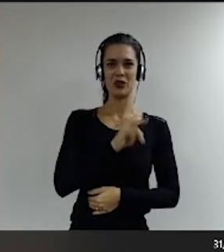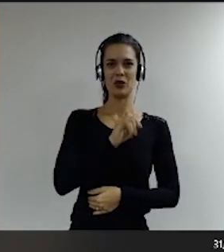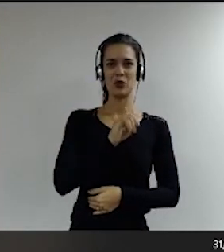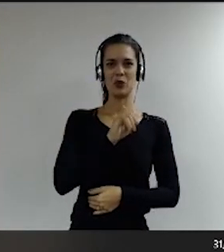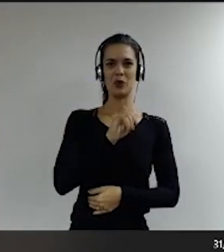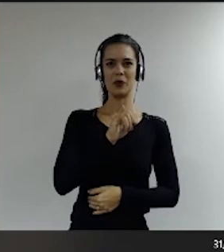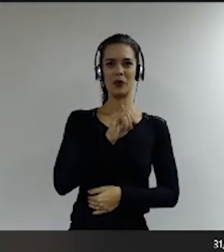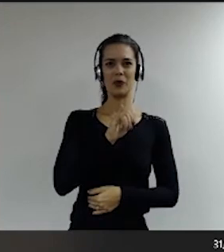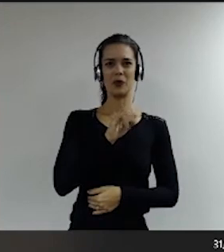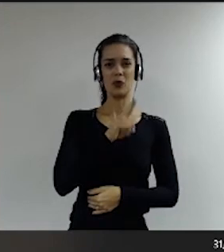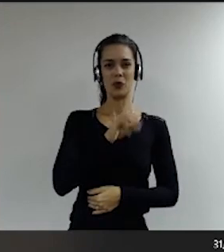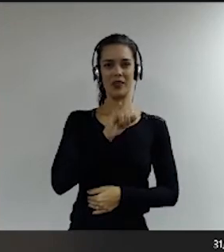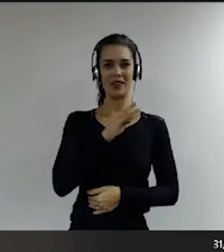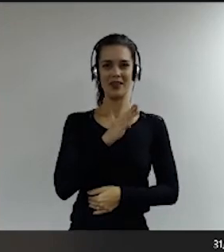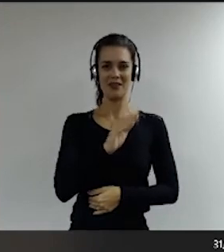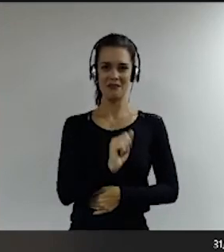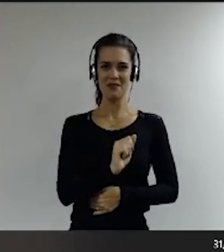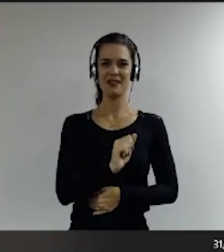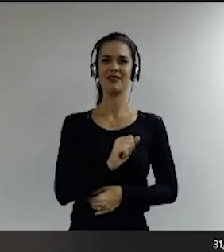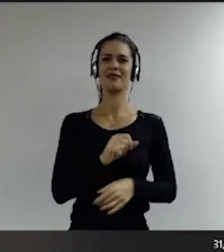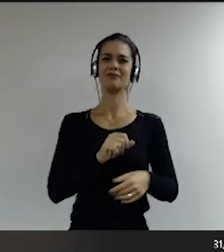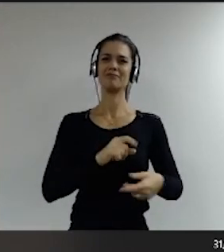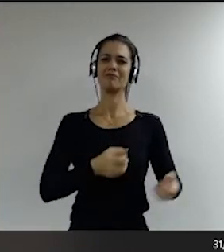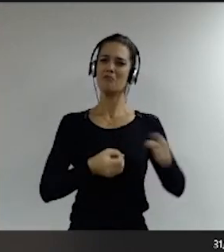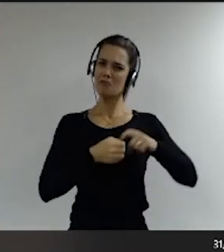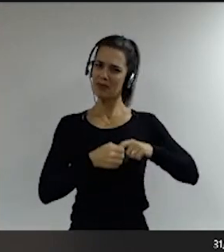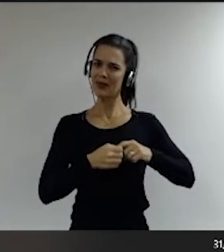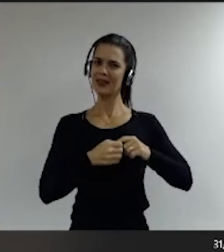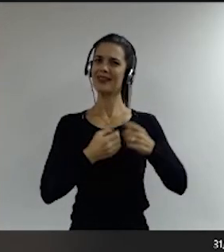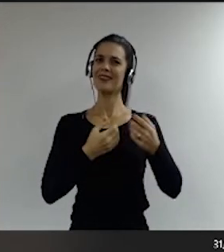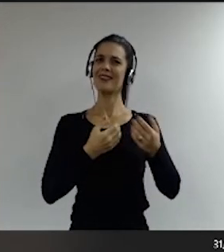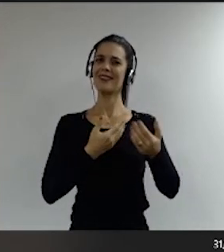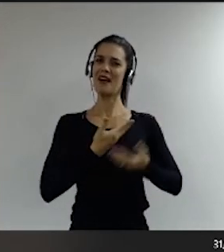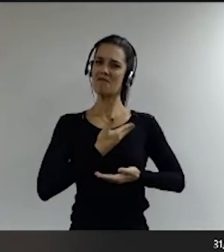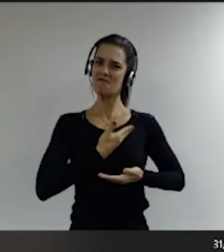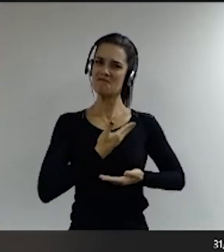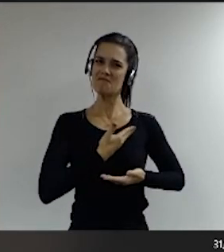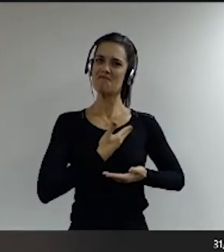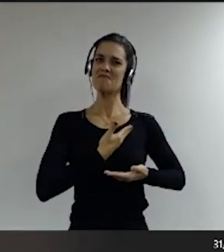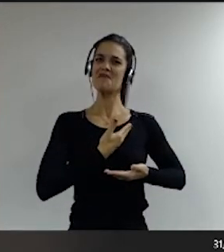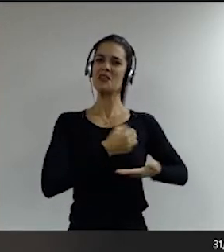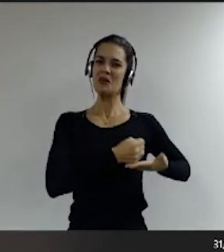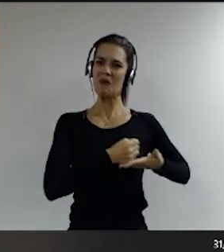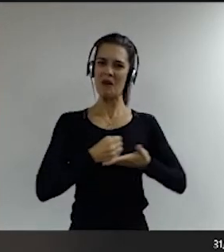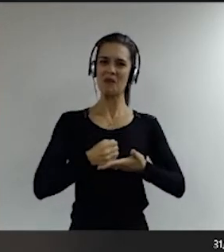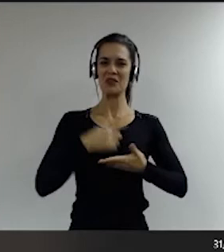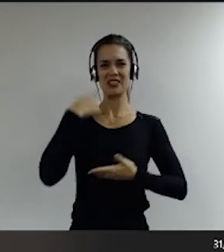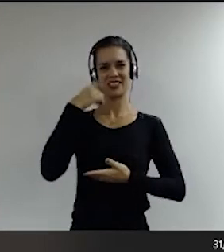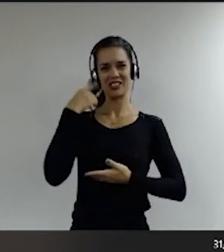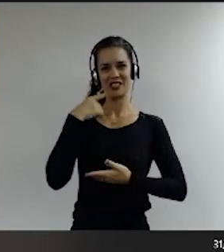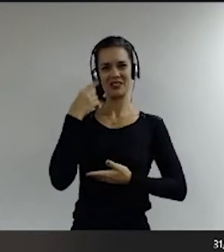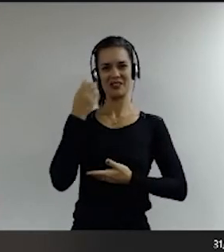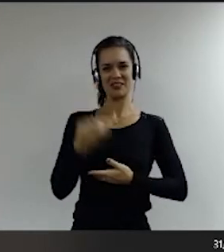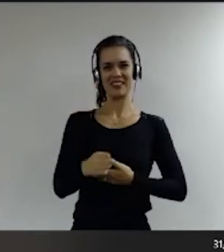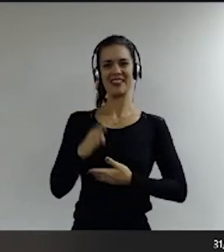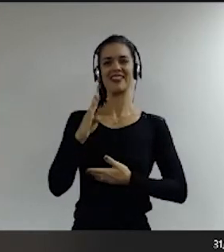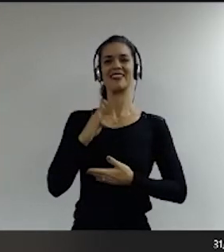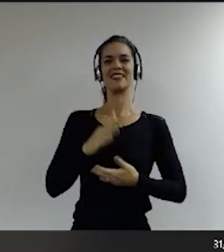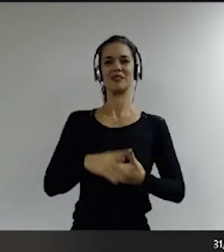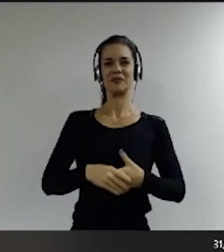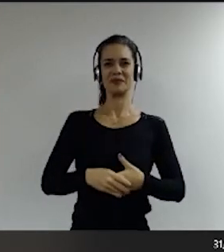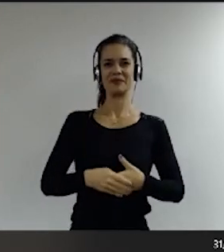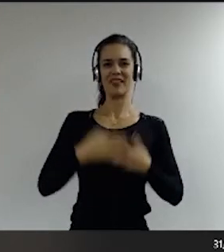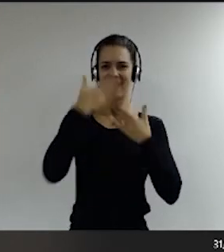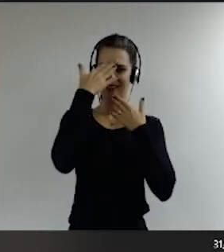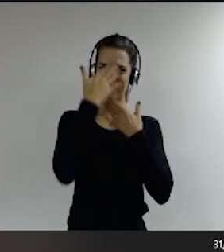UIBA, grande parceiro, grande aliado da advocacia brasileira. Eu quero